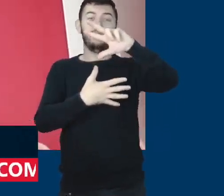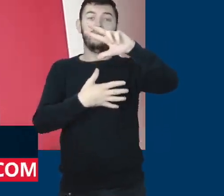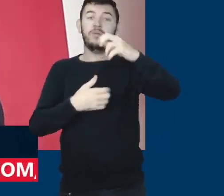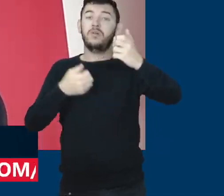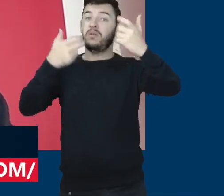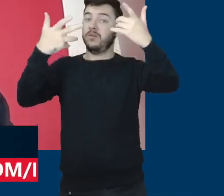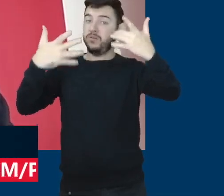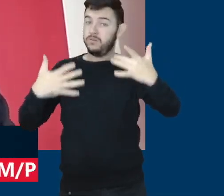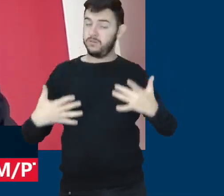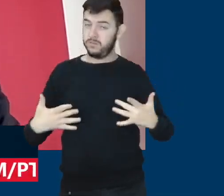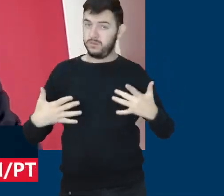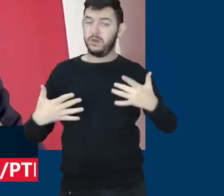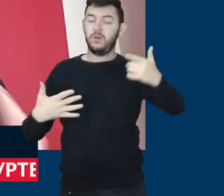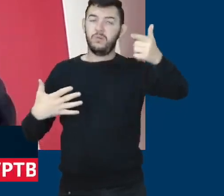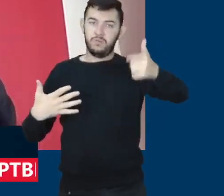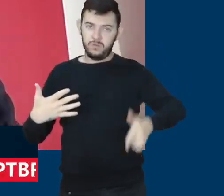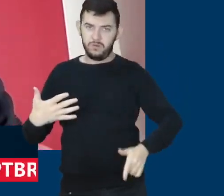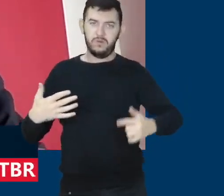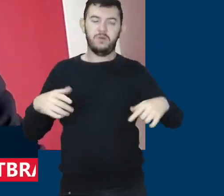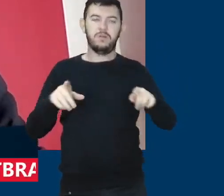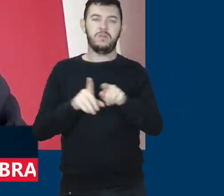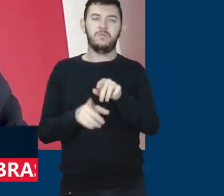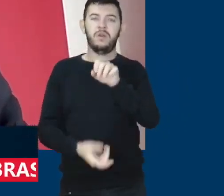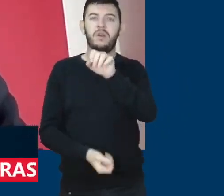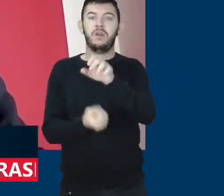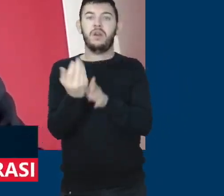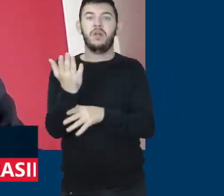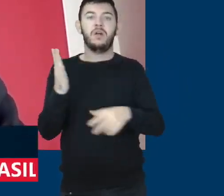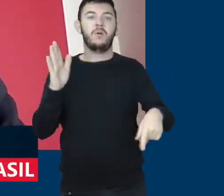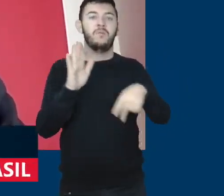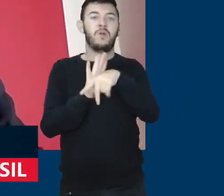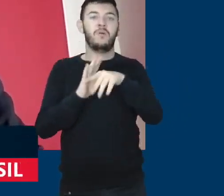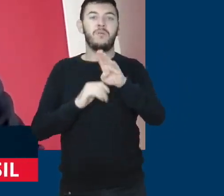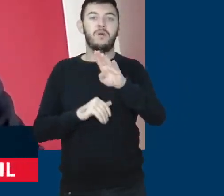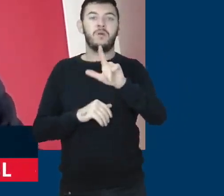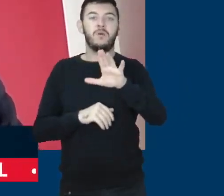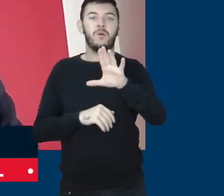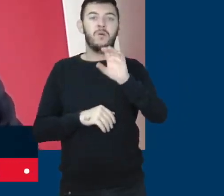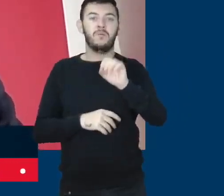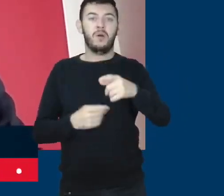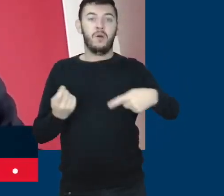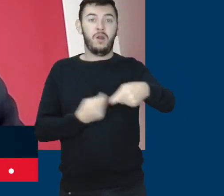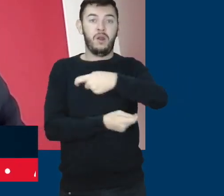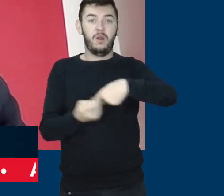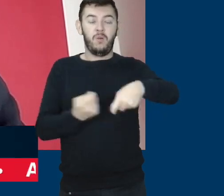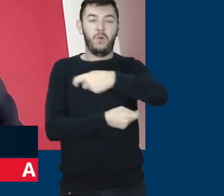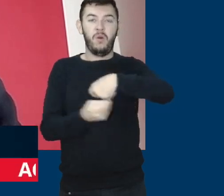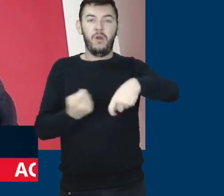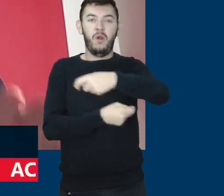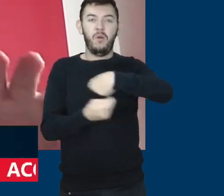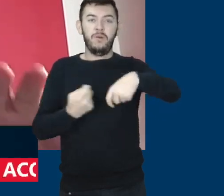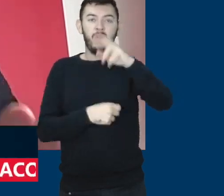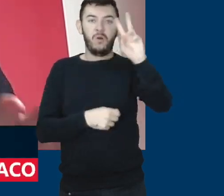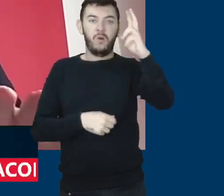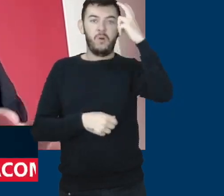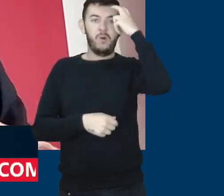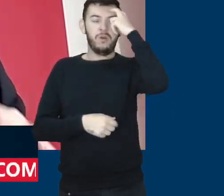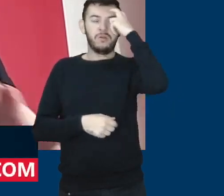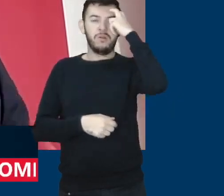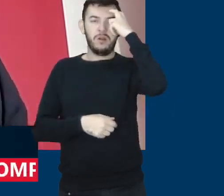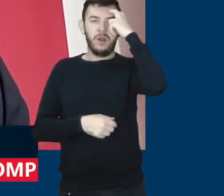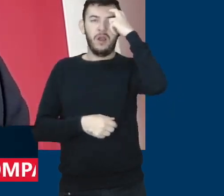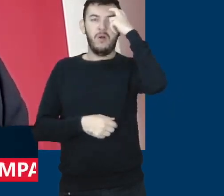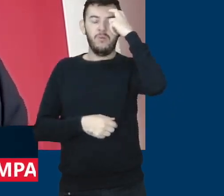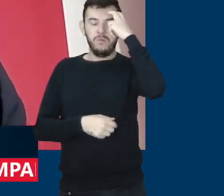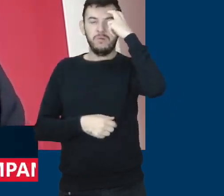a ver com a criação de um bloco econômico, comercial, cultural de